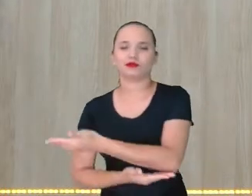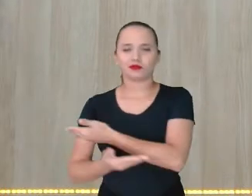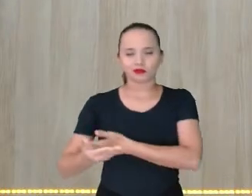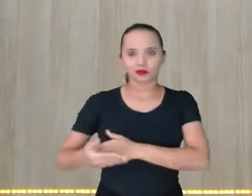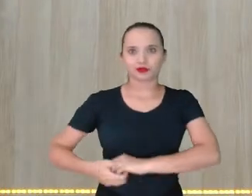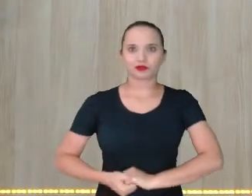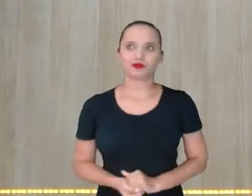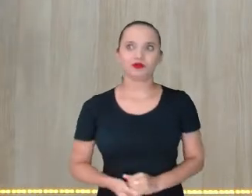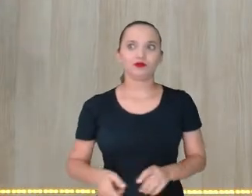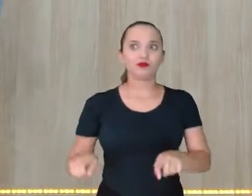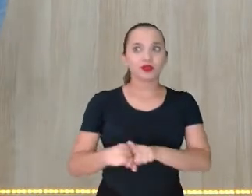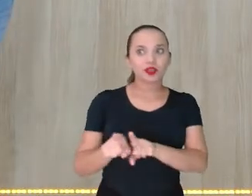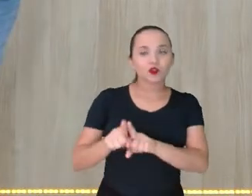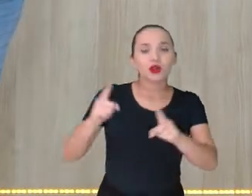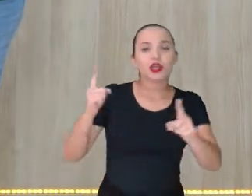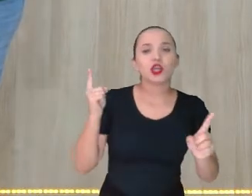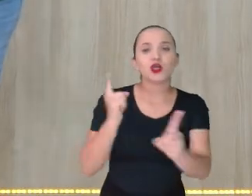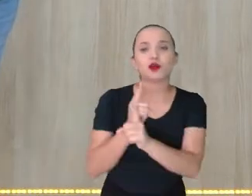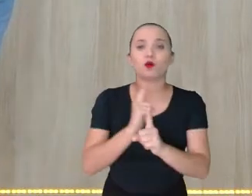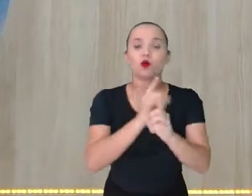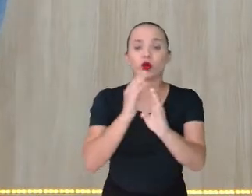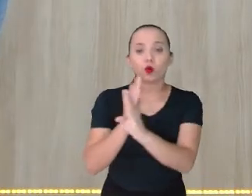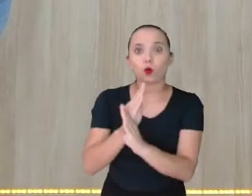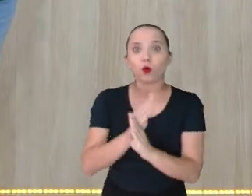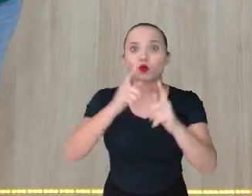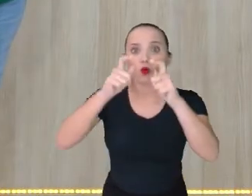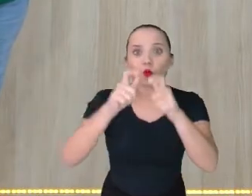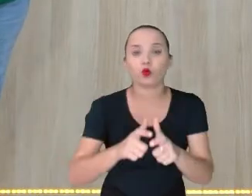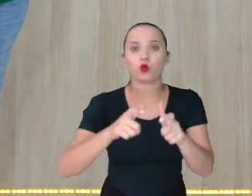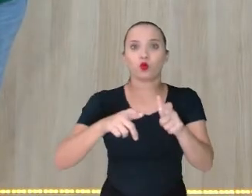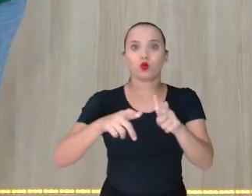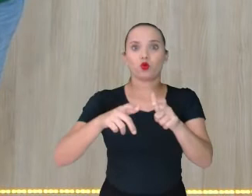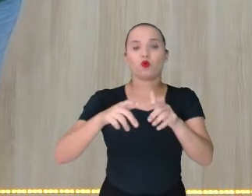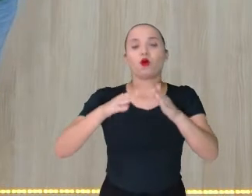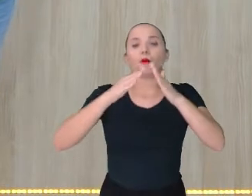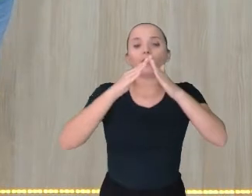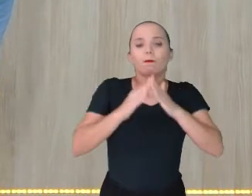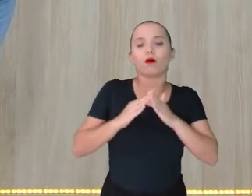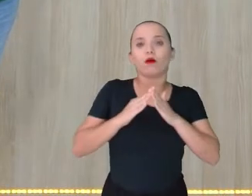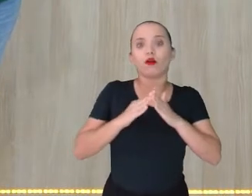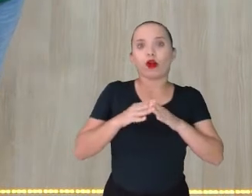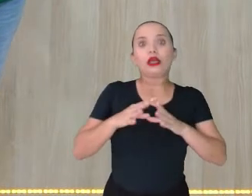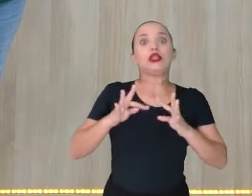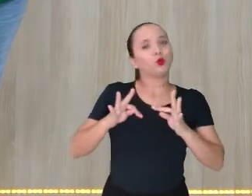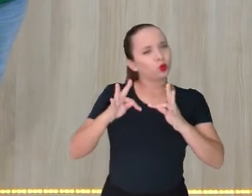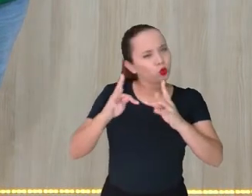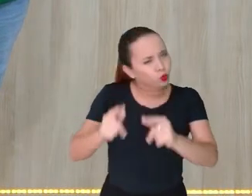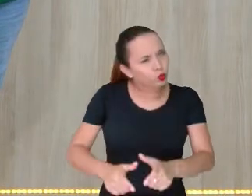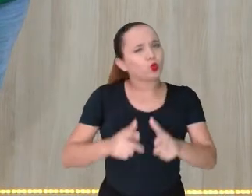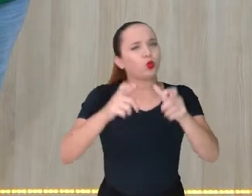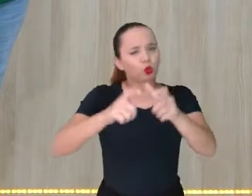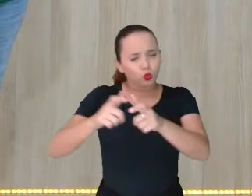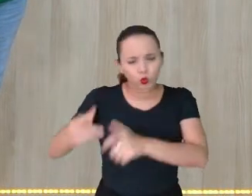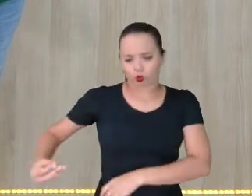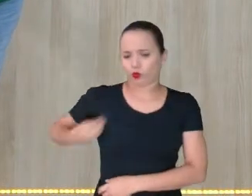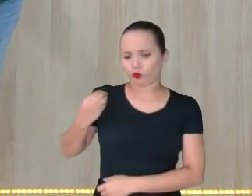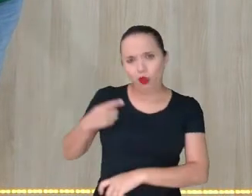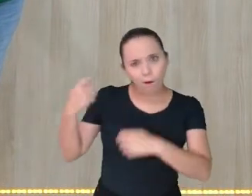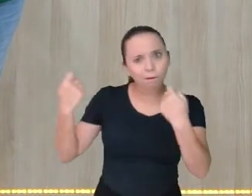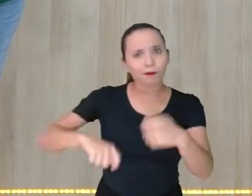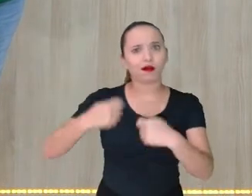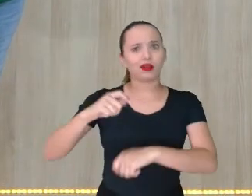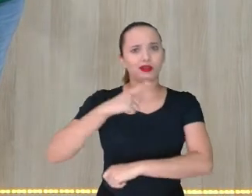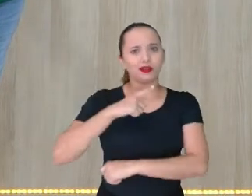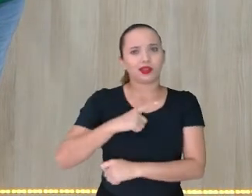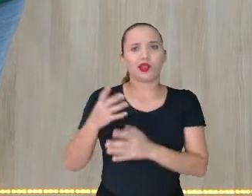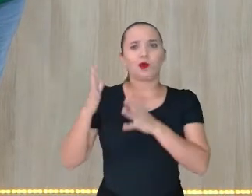E também encontrar abrigo, porque todos os animais, né, todos os seres vivos precisam ter um abrigo, né, para se aconchegar lá,